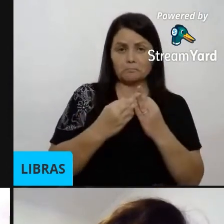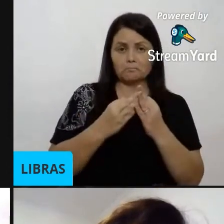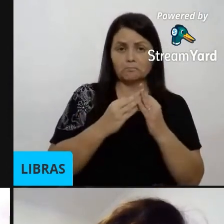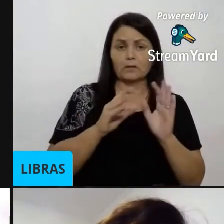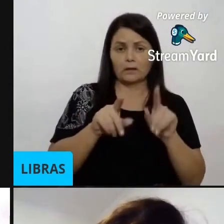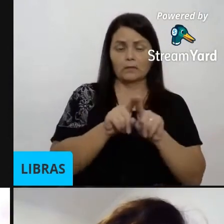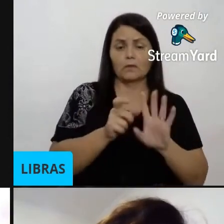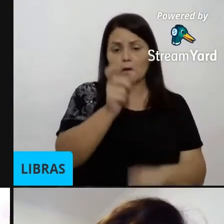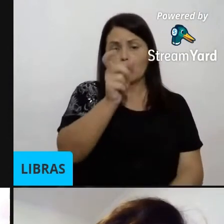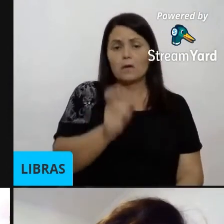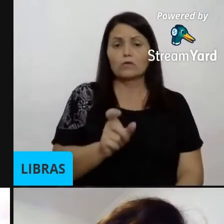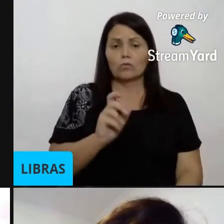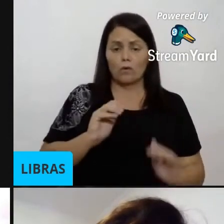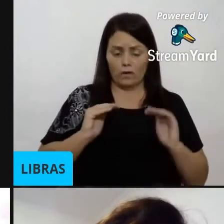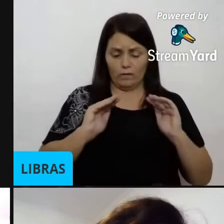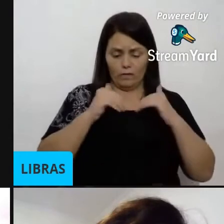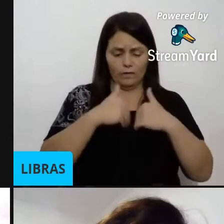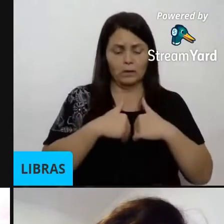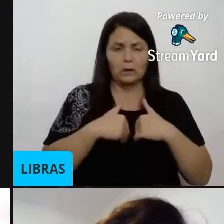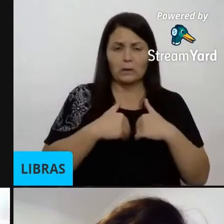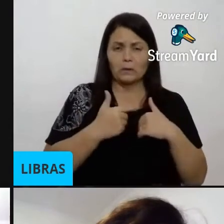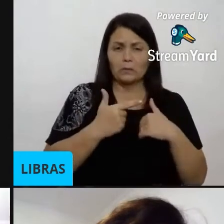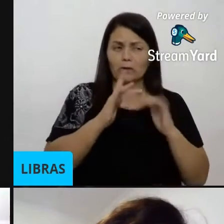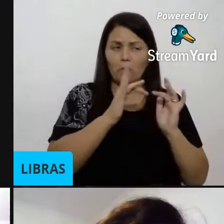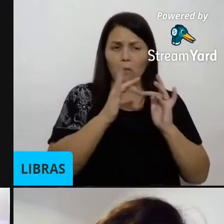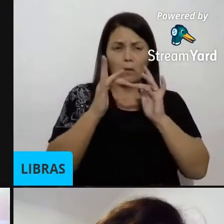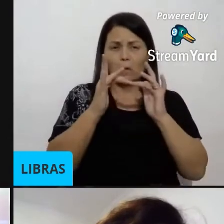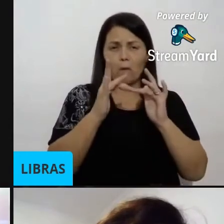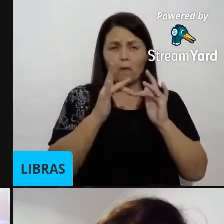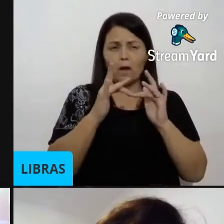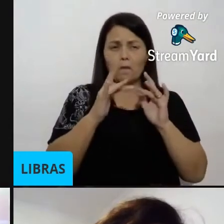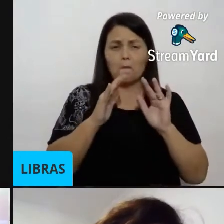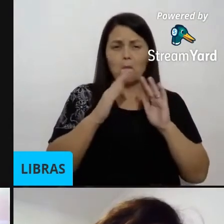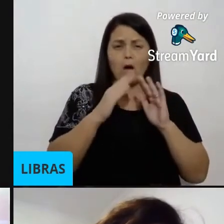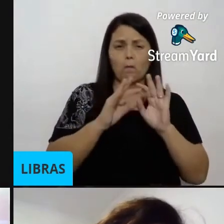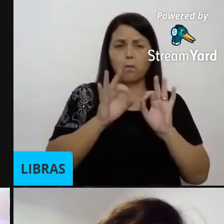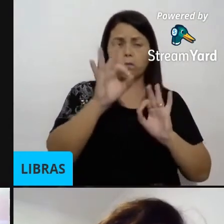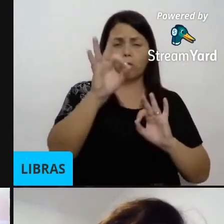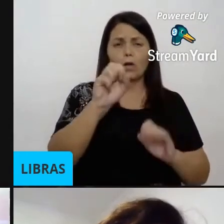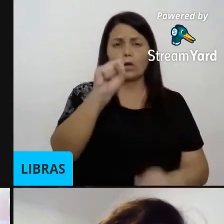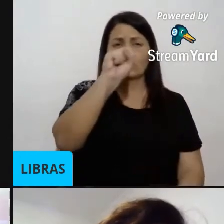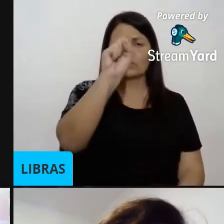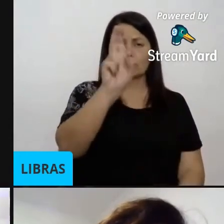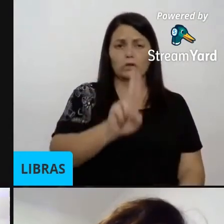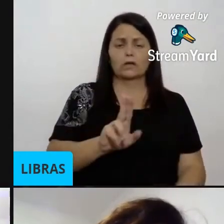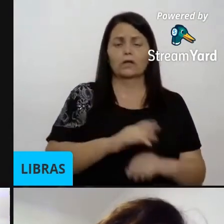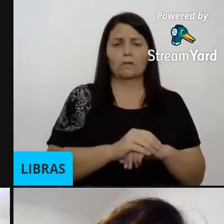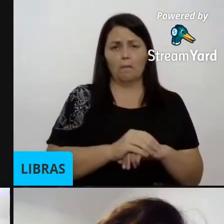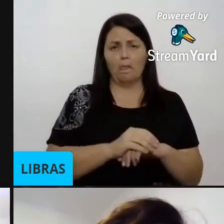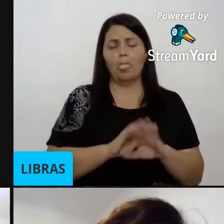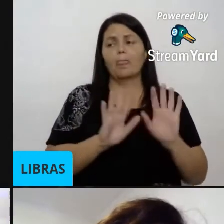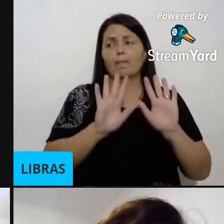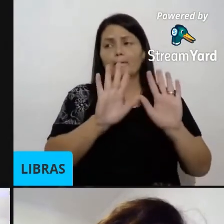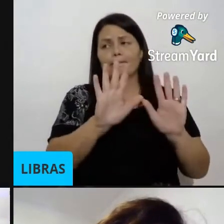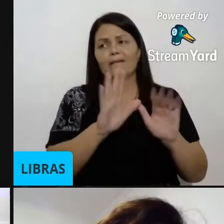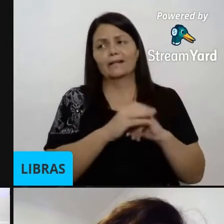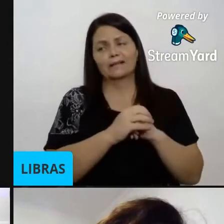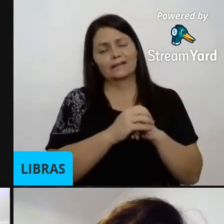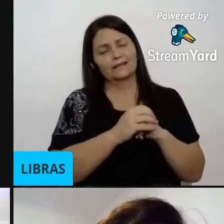autista, não convivo muito porque ele mora em Suzano, mas a